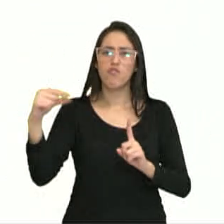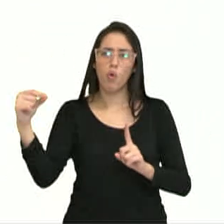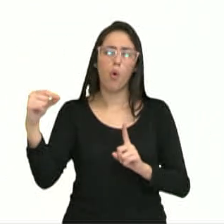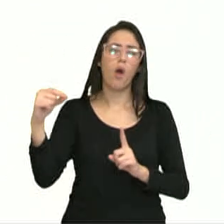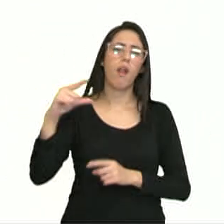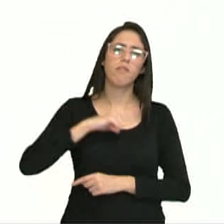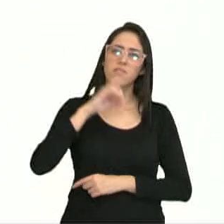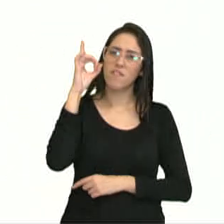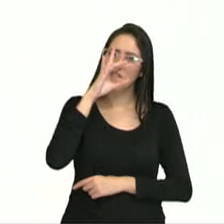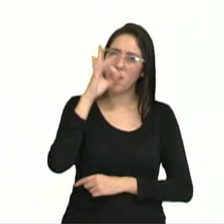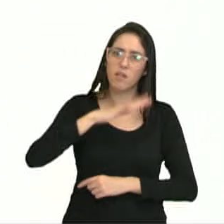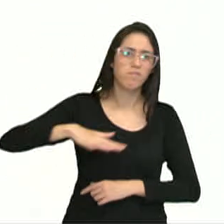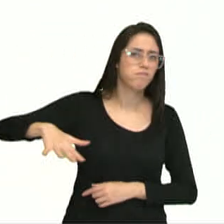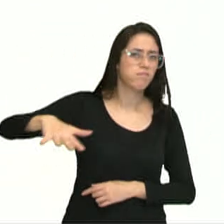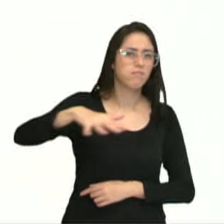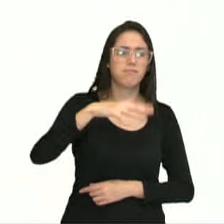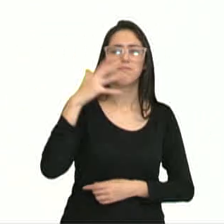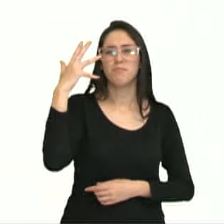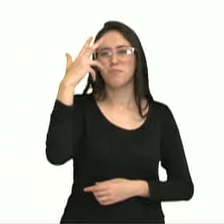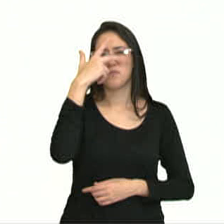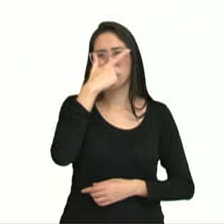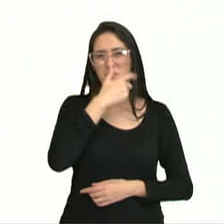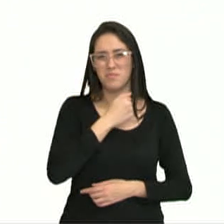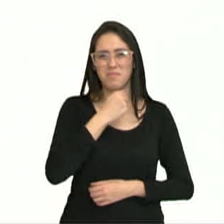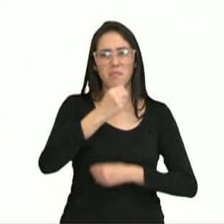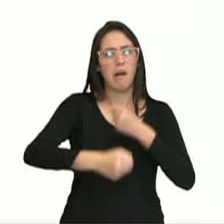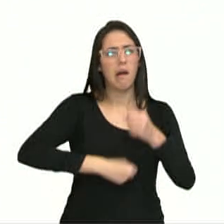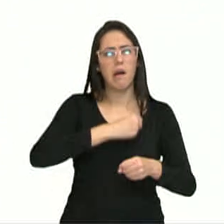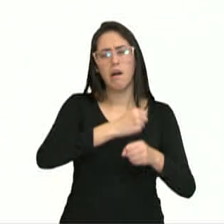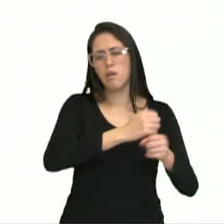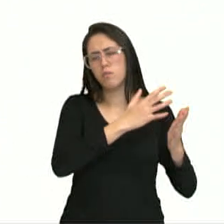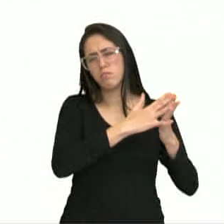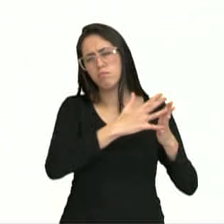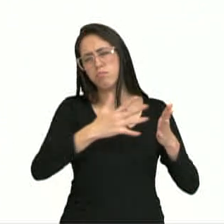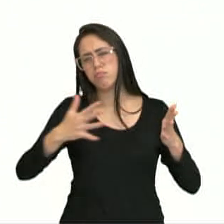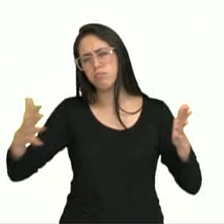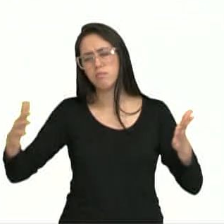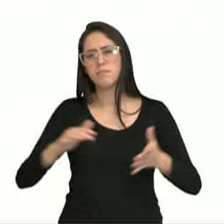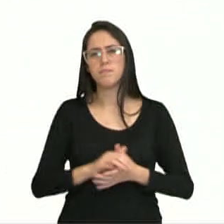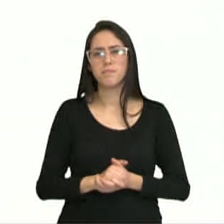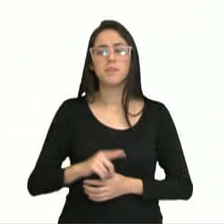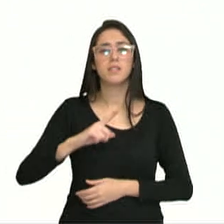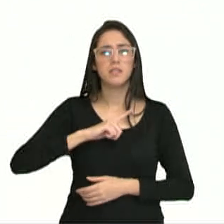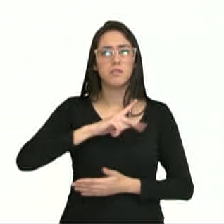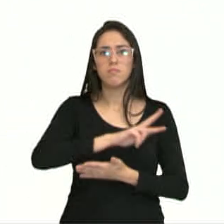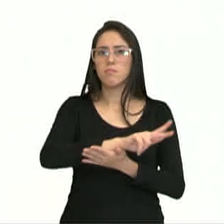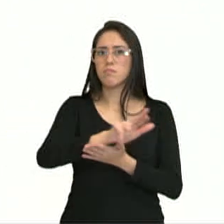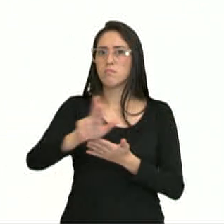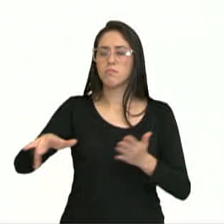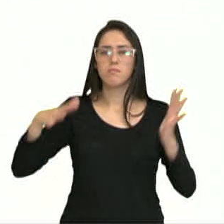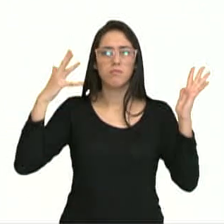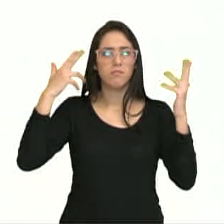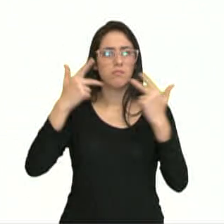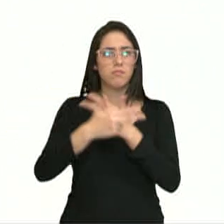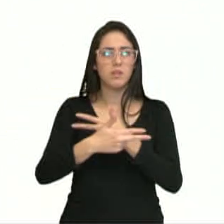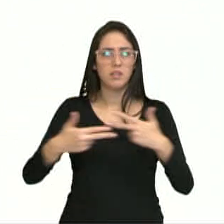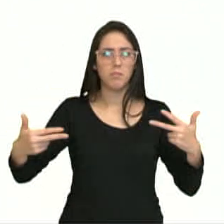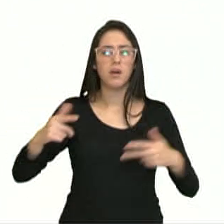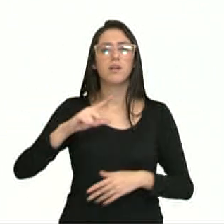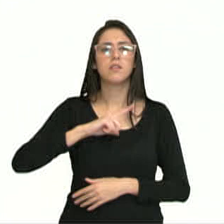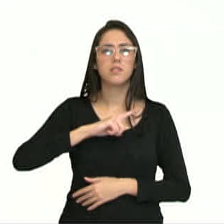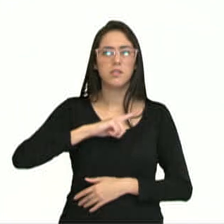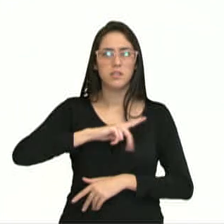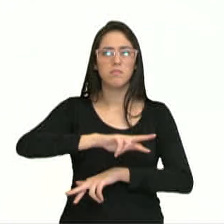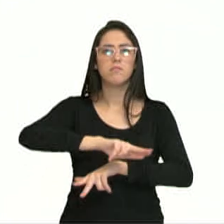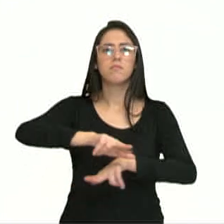e verdes, bem bonitinhas durante o ano todo. Grande biodiversidade da flora e da fauna em